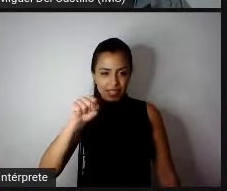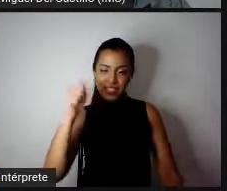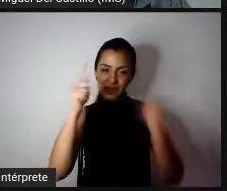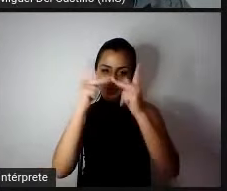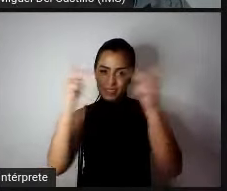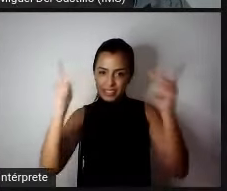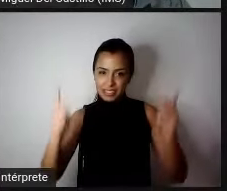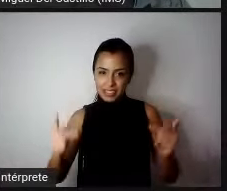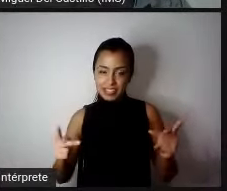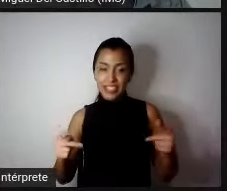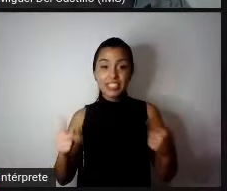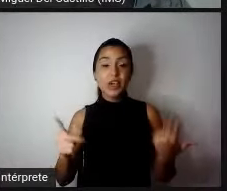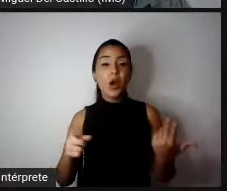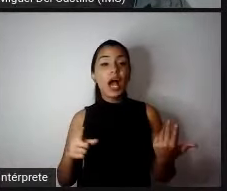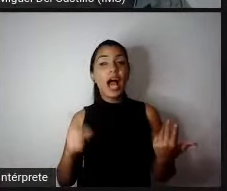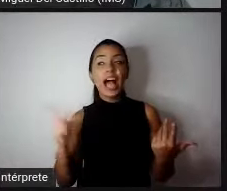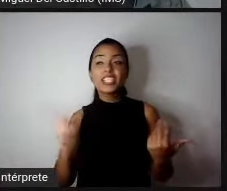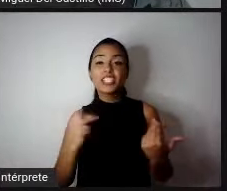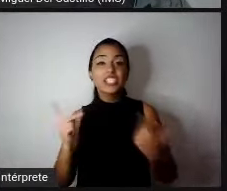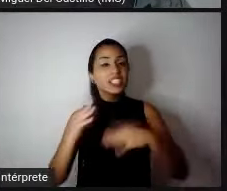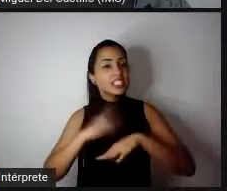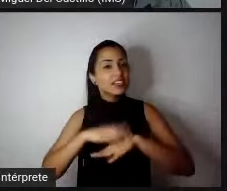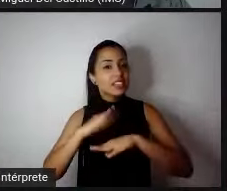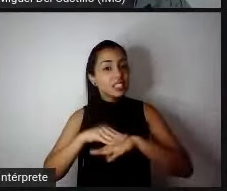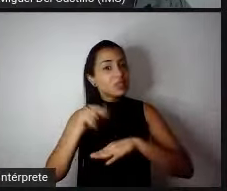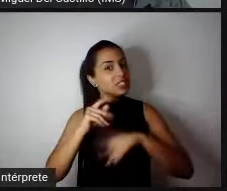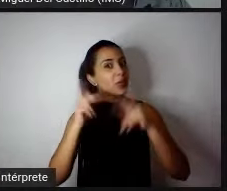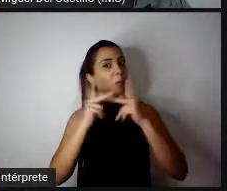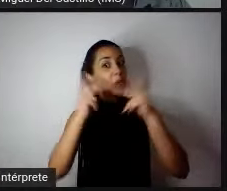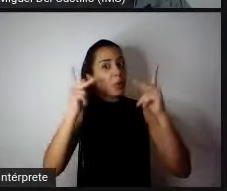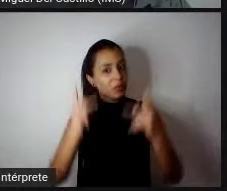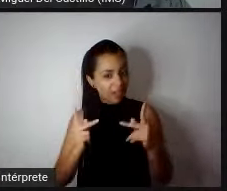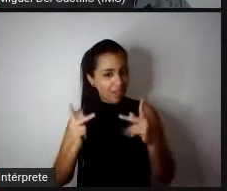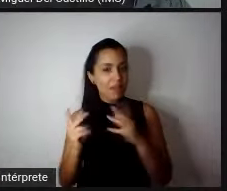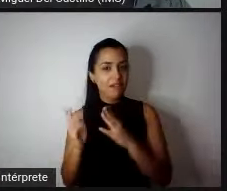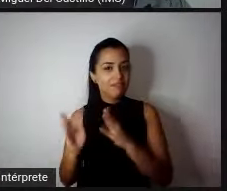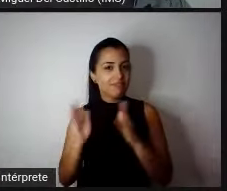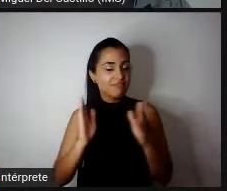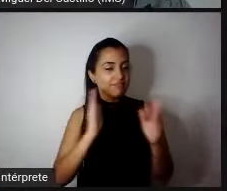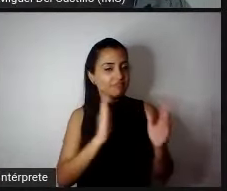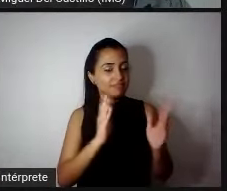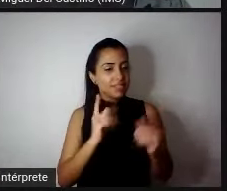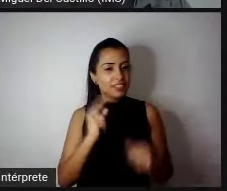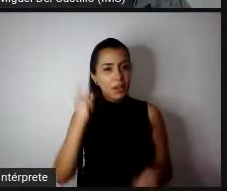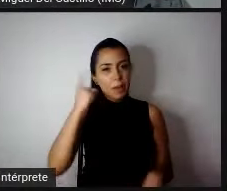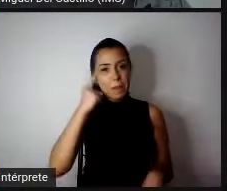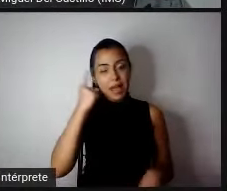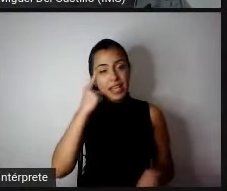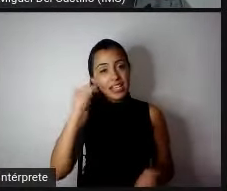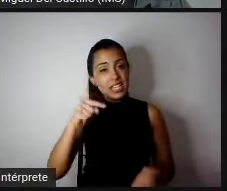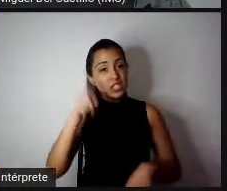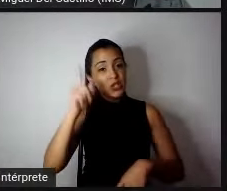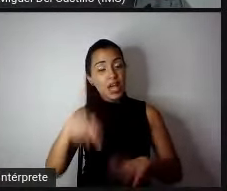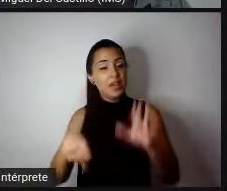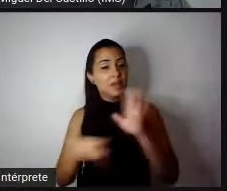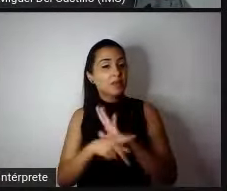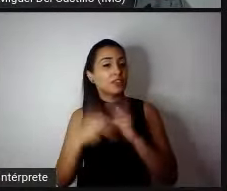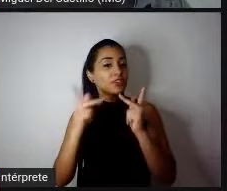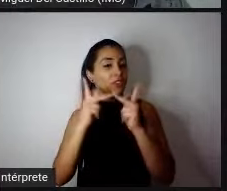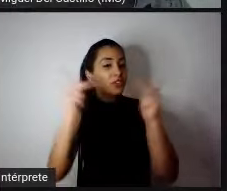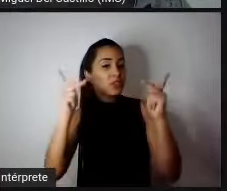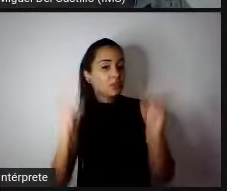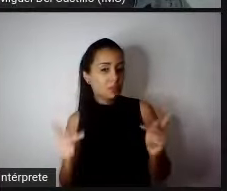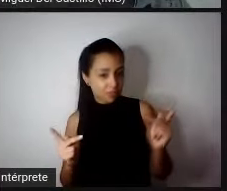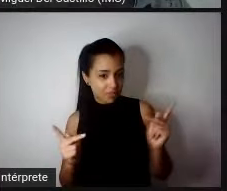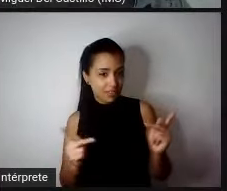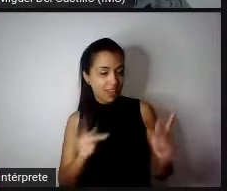programado hoje. E Haruri estava falando de que a gente seria absolutamente programados daqui a pouco.